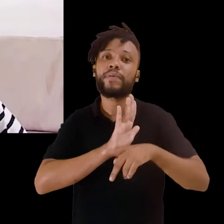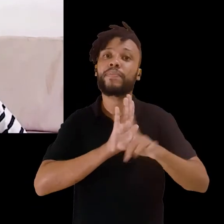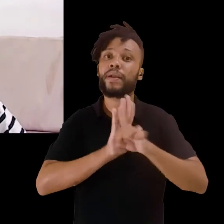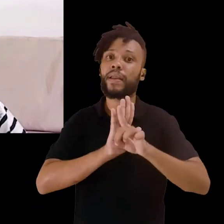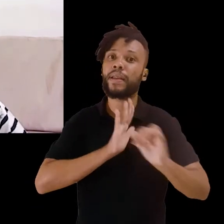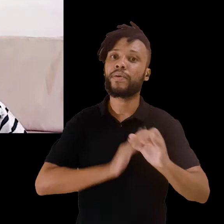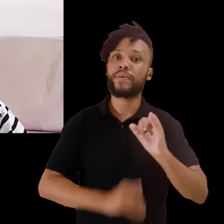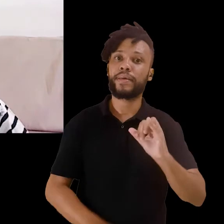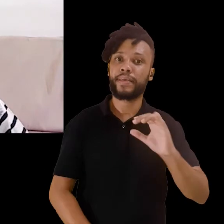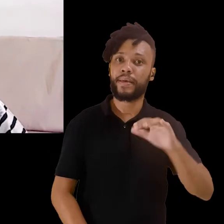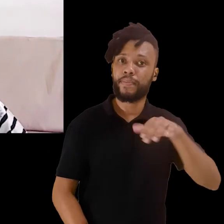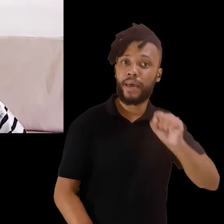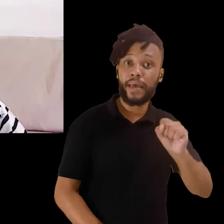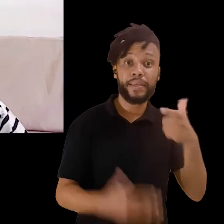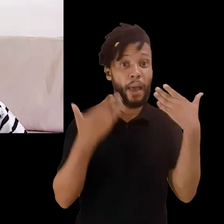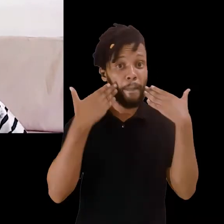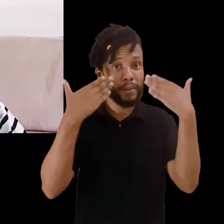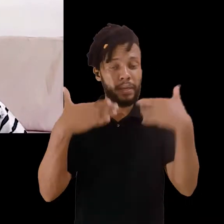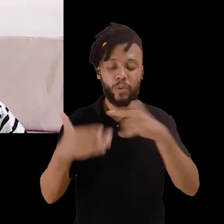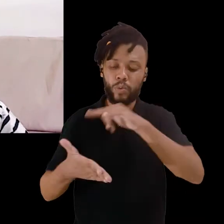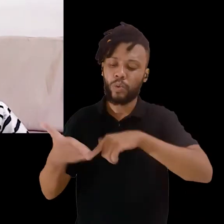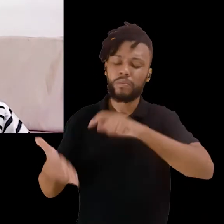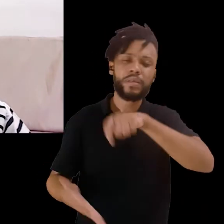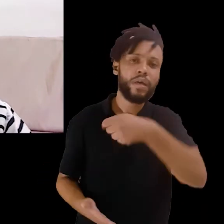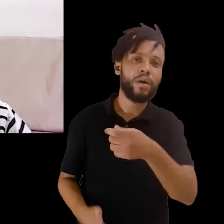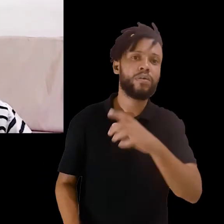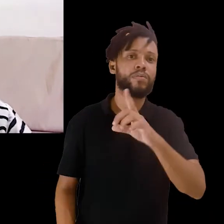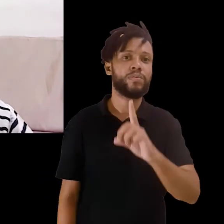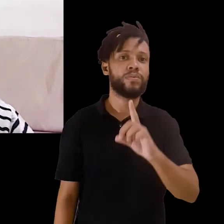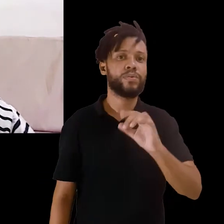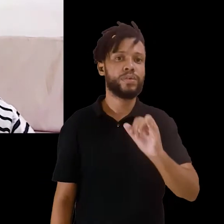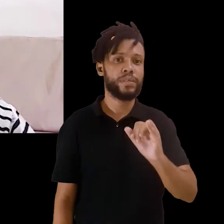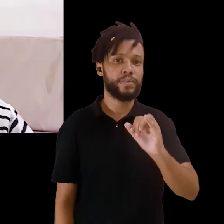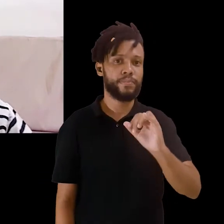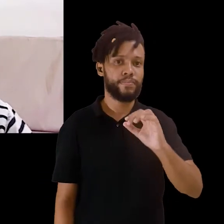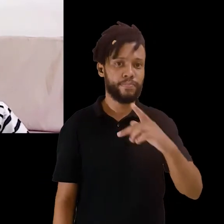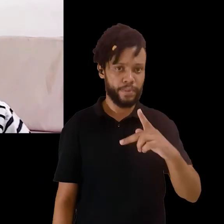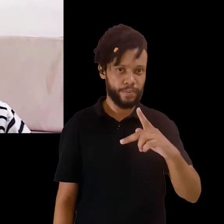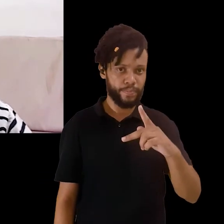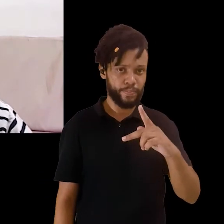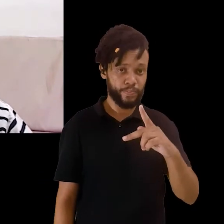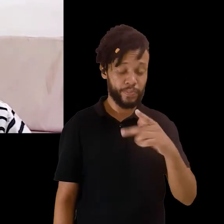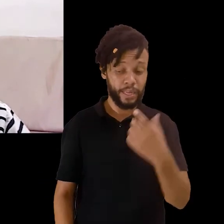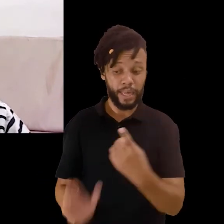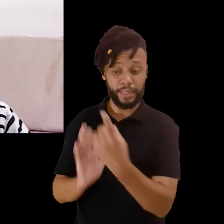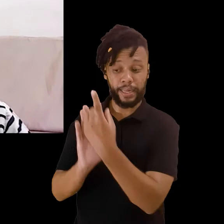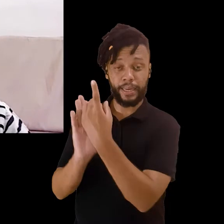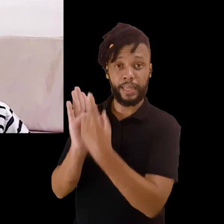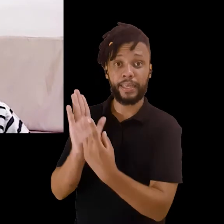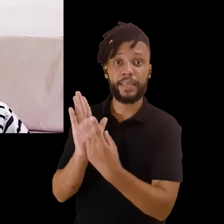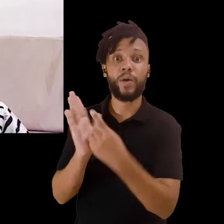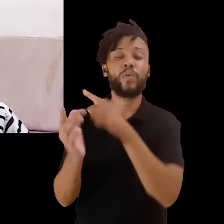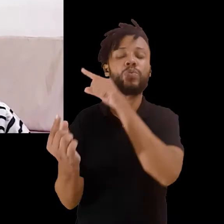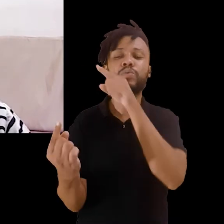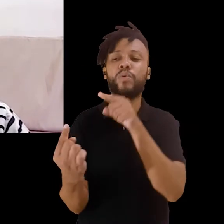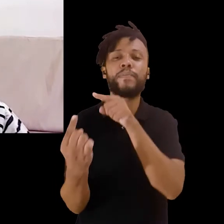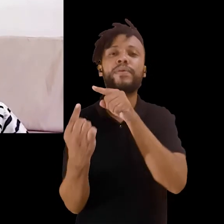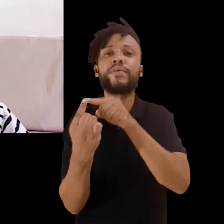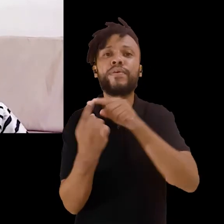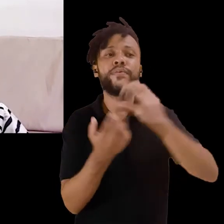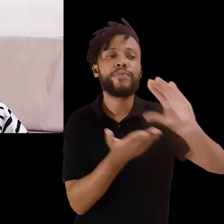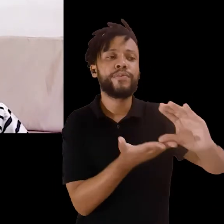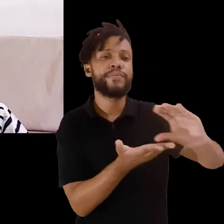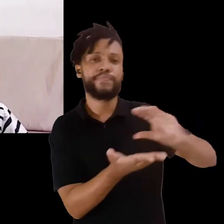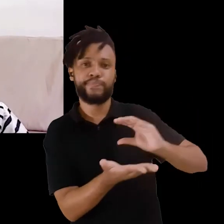do ICMS apresentando um documento conhecido como DIP. A DIP é a Declaração de Intenção